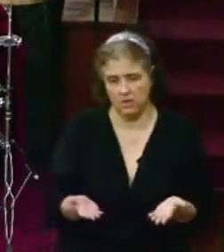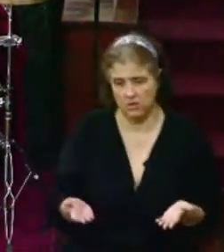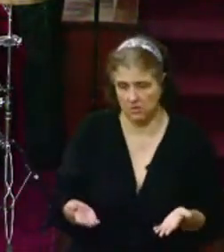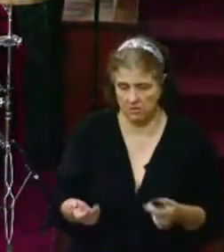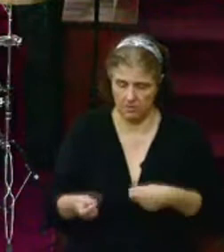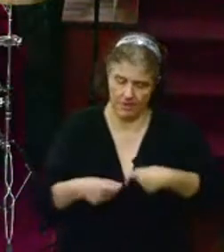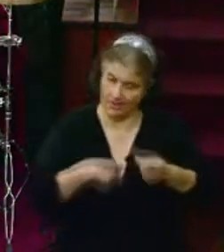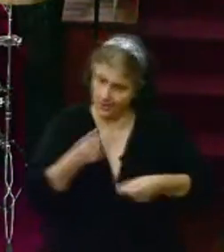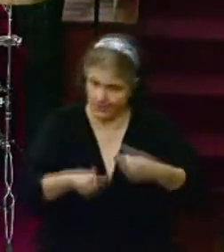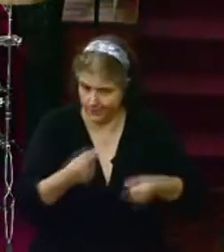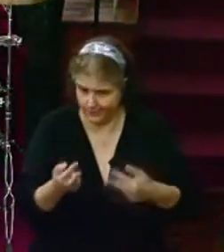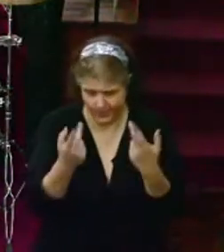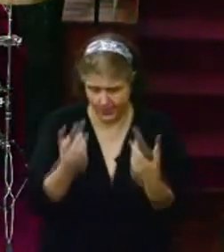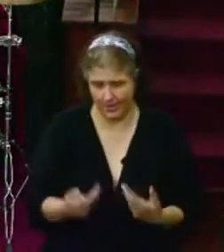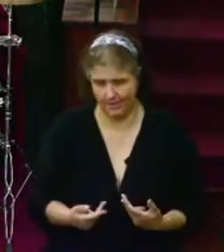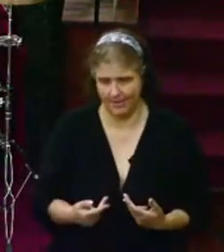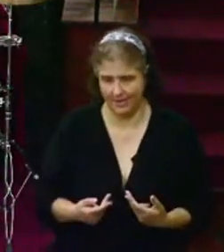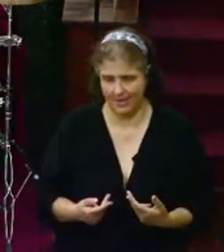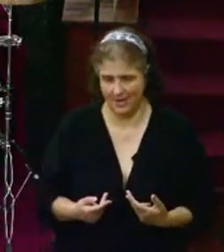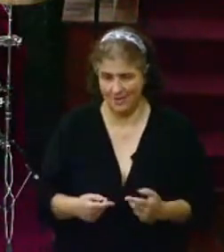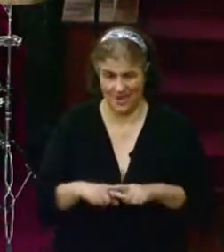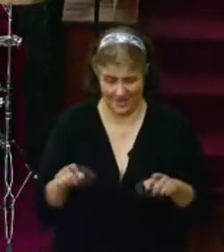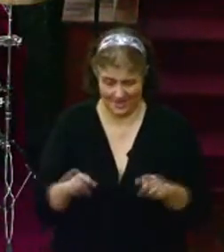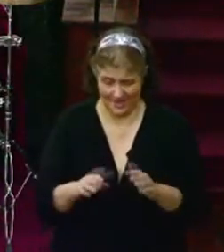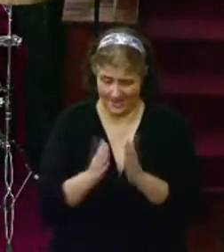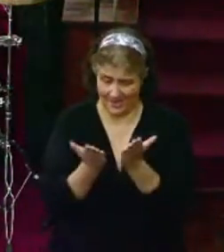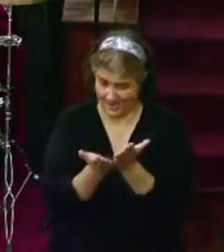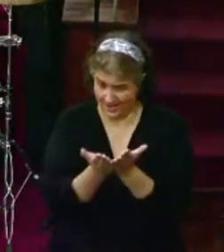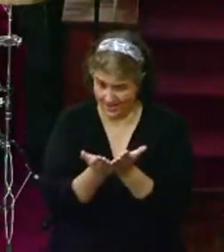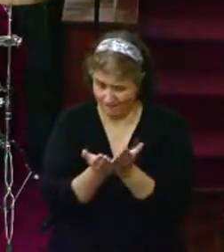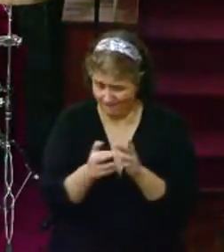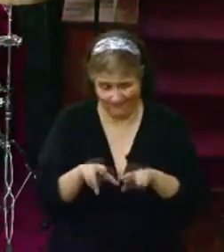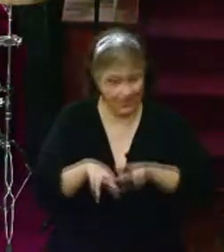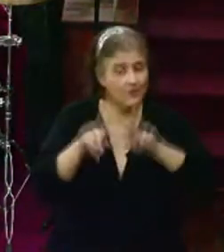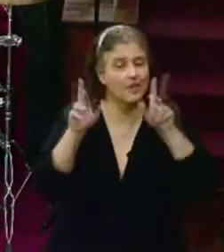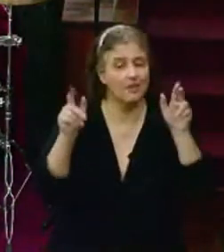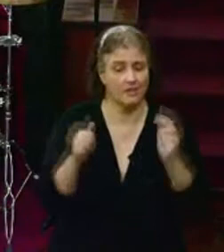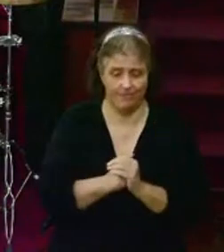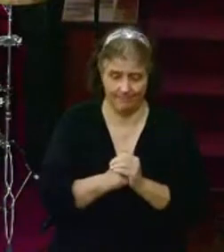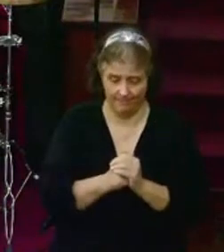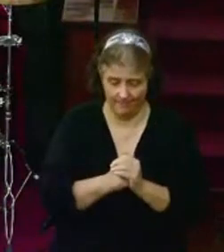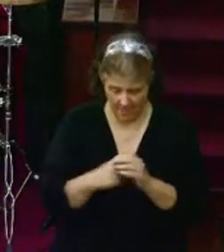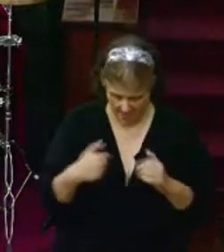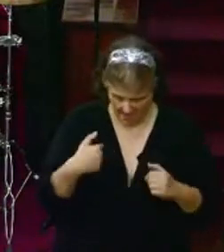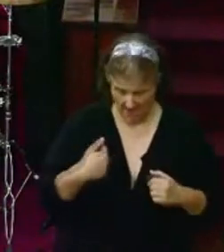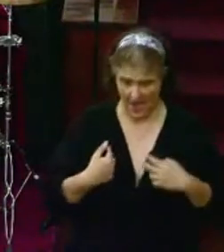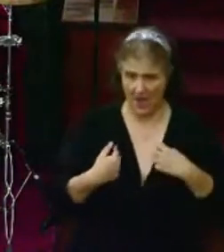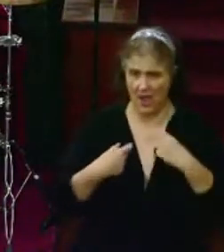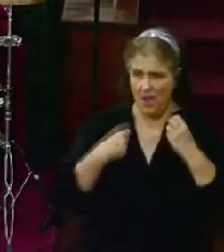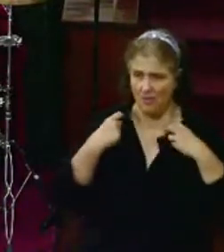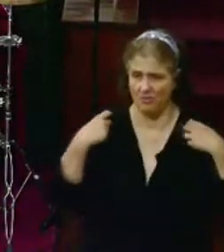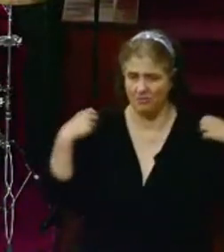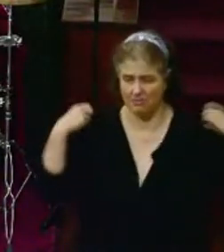há mérito nenhum em nós que nos diga: eu estou aqui porque eu sou digno de estar aqui, eu conquistei